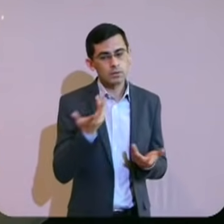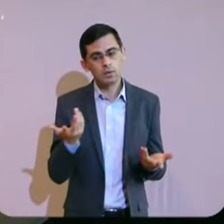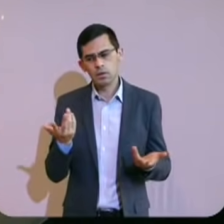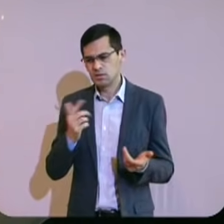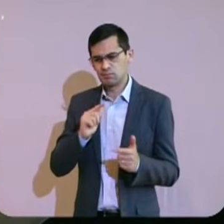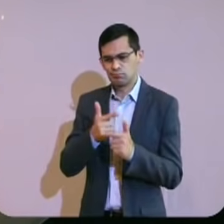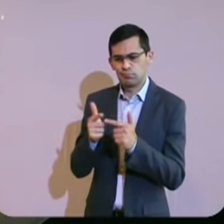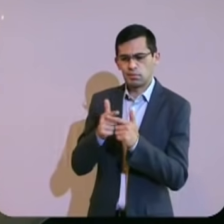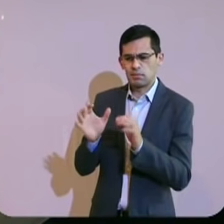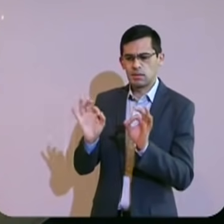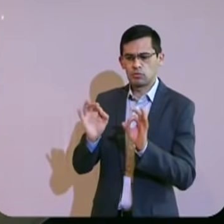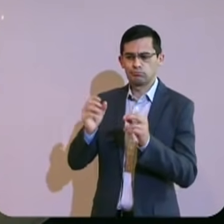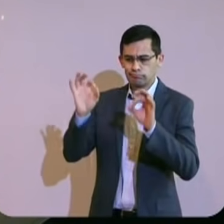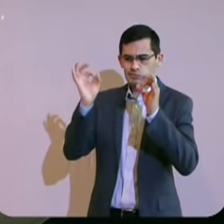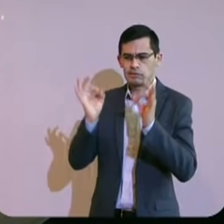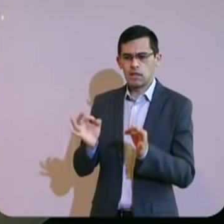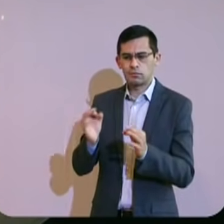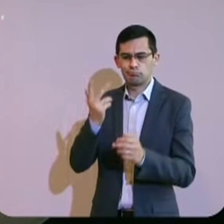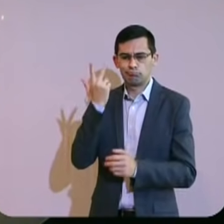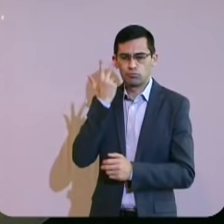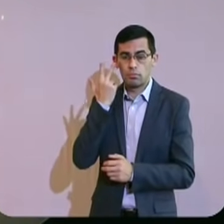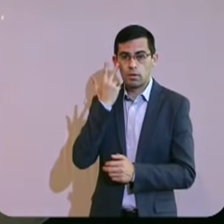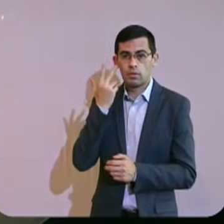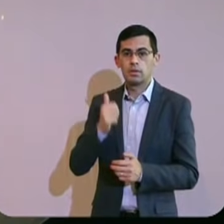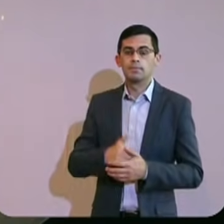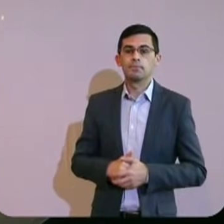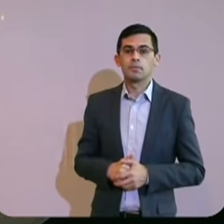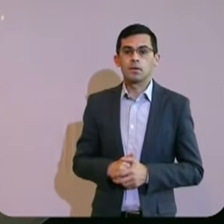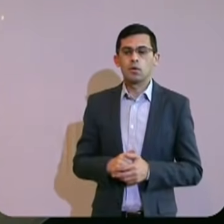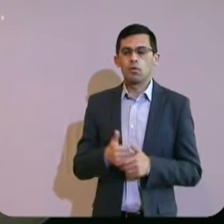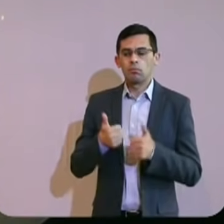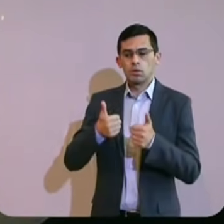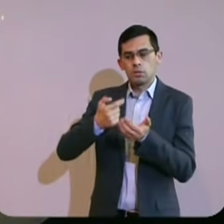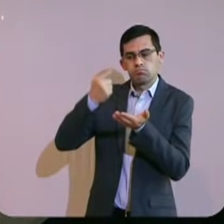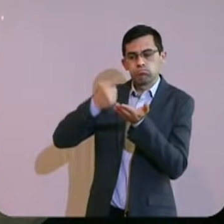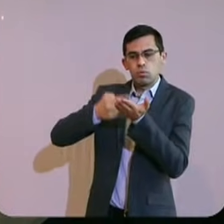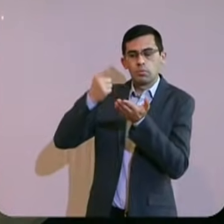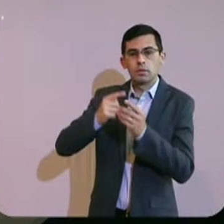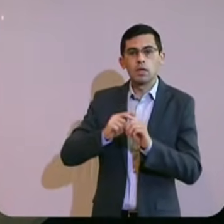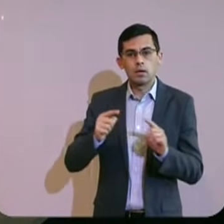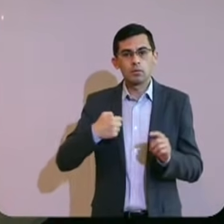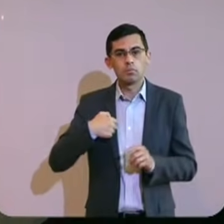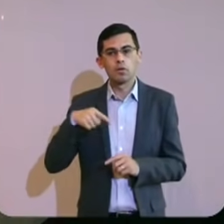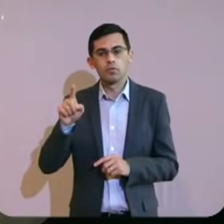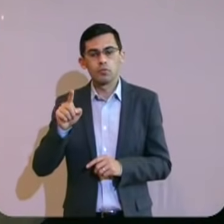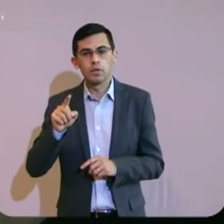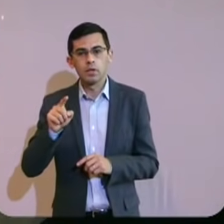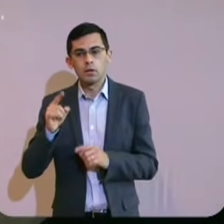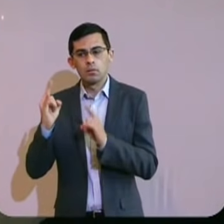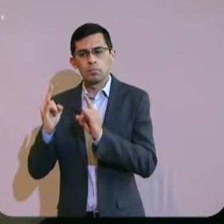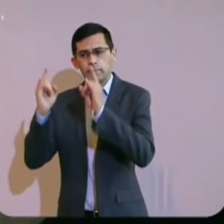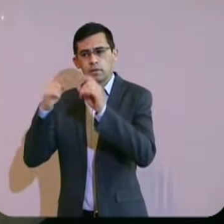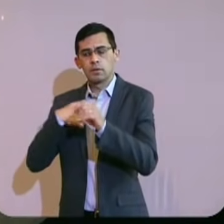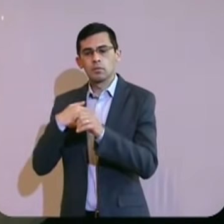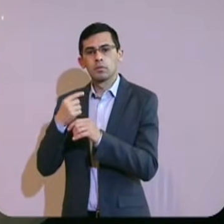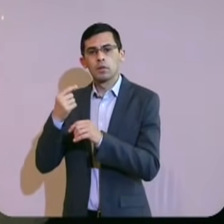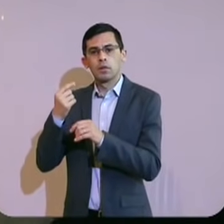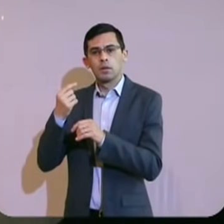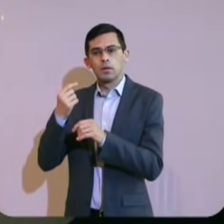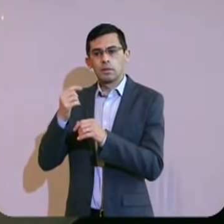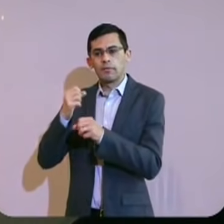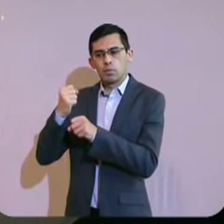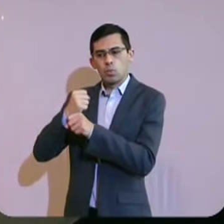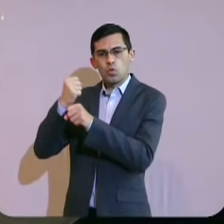tem problema, tudo certo, está fechado. E então eu fui, era um apartamento que eu estava comprando na época